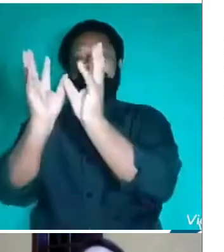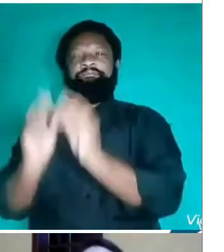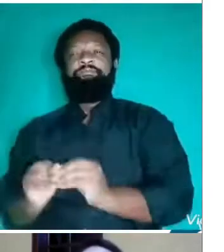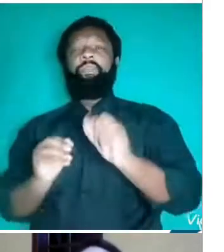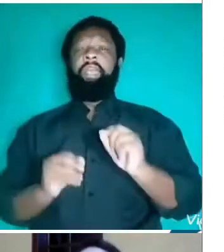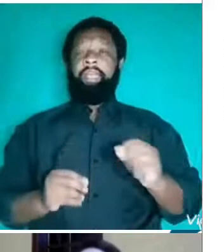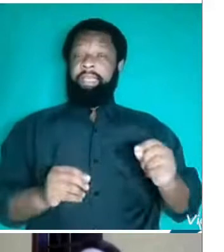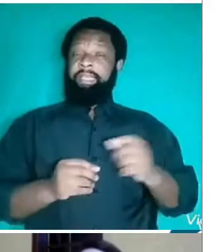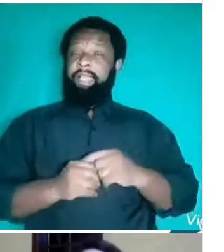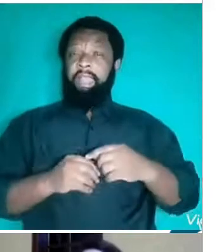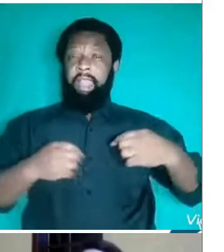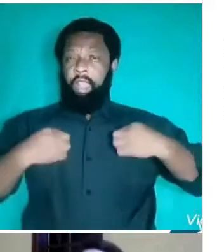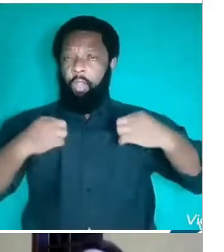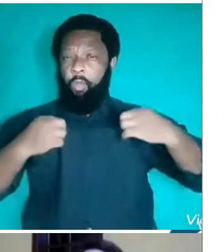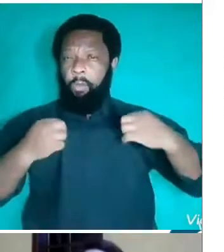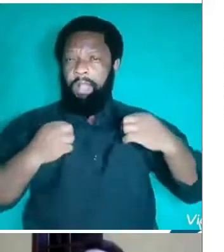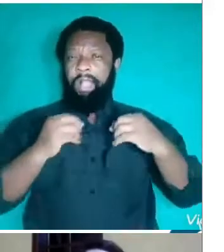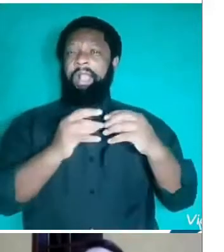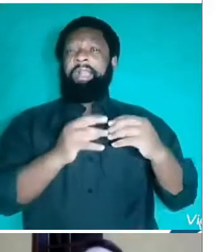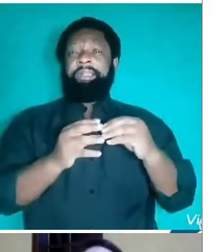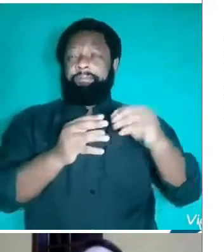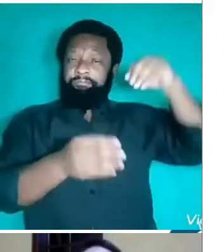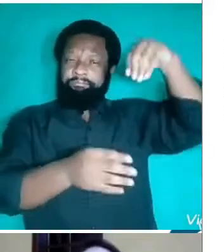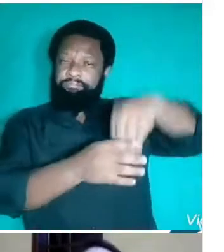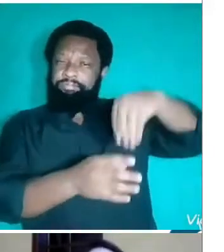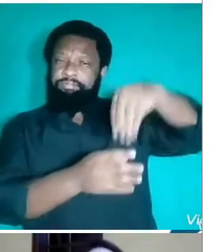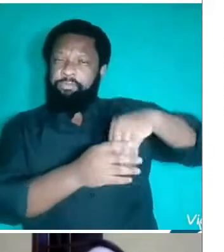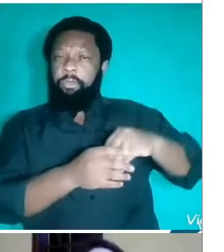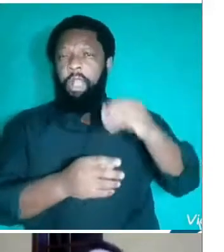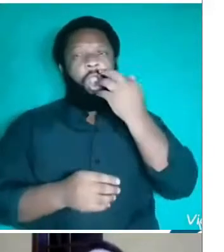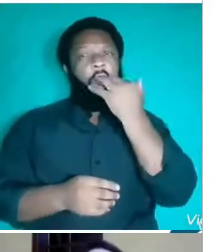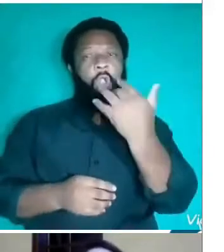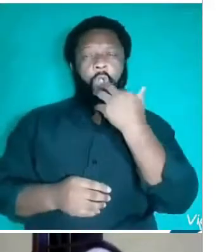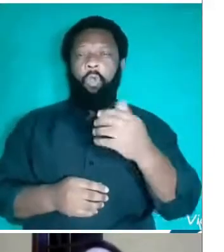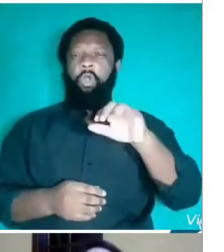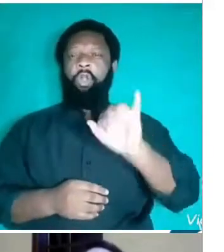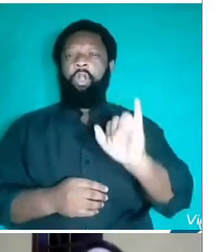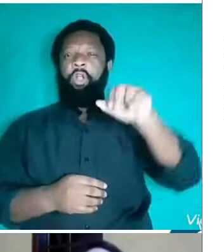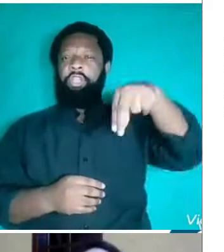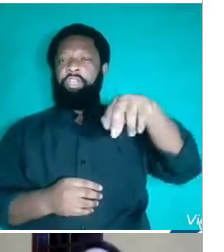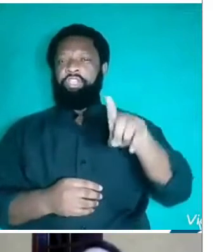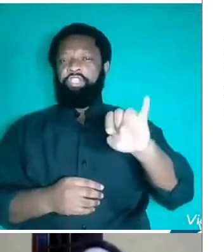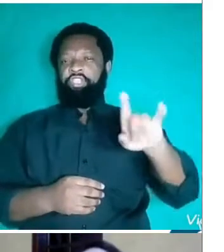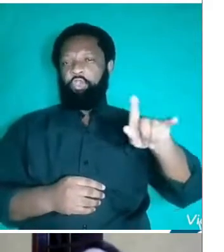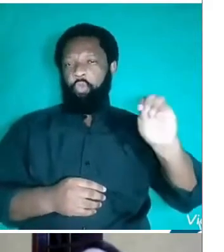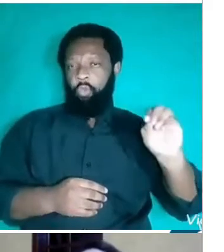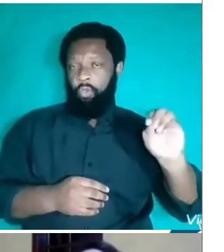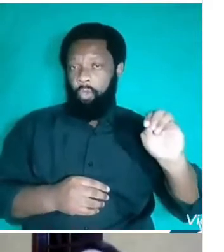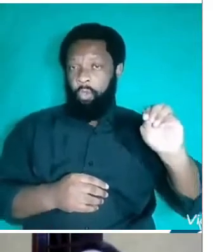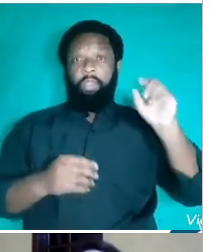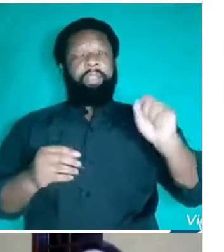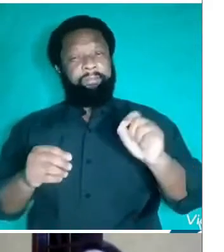O tingimento na cor azul de tecidos de algodão com o corante índigo, feito com o produto natural ou com